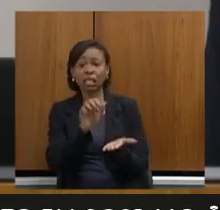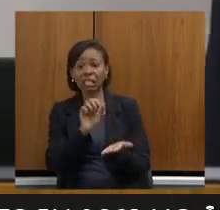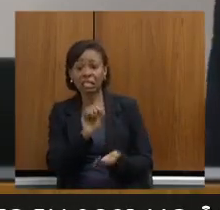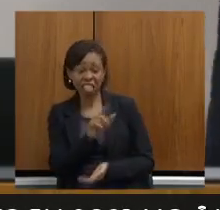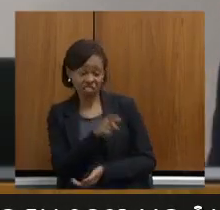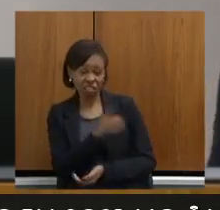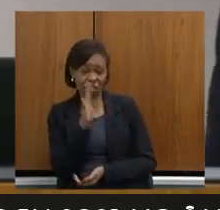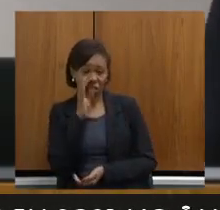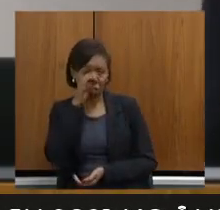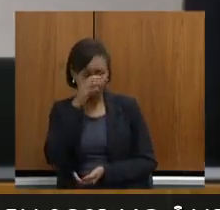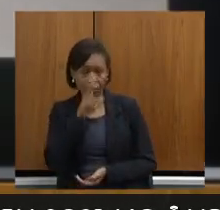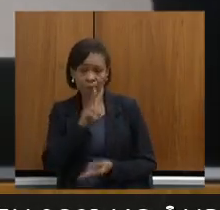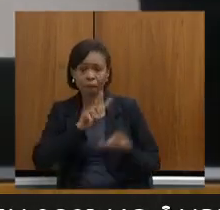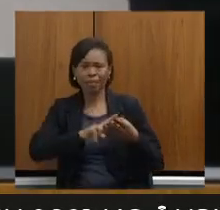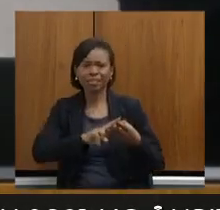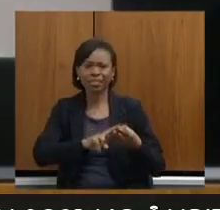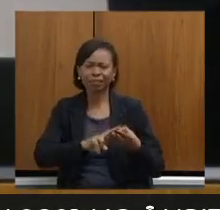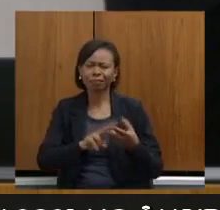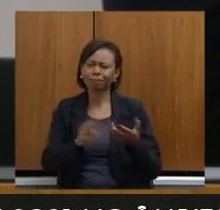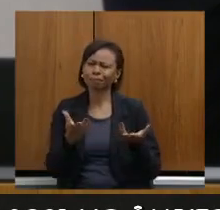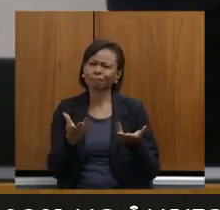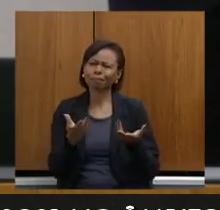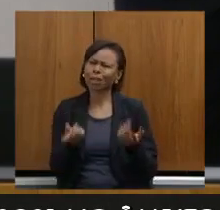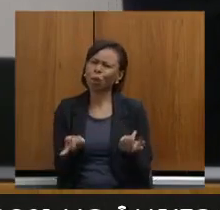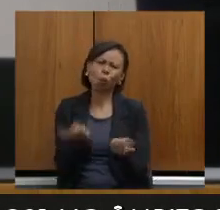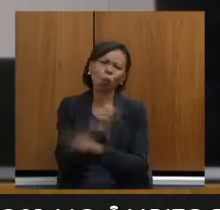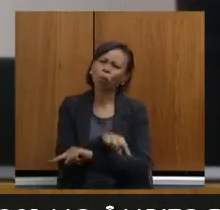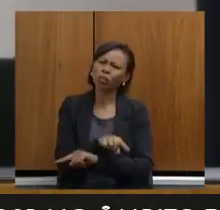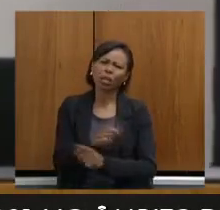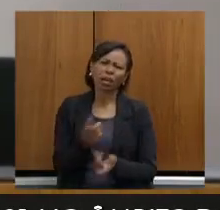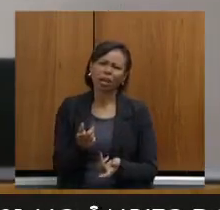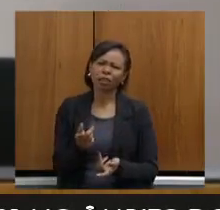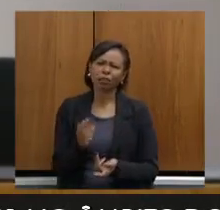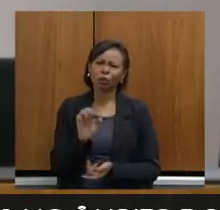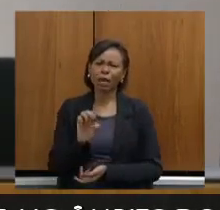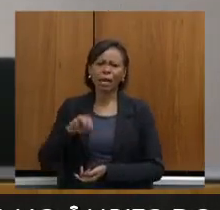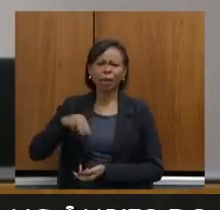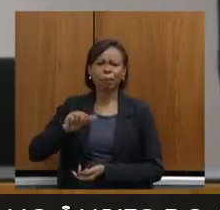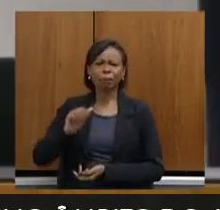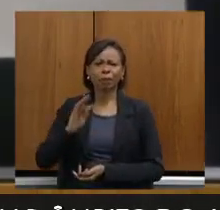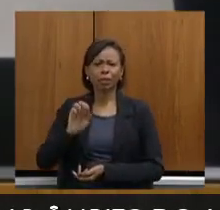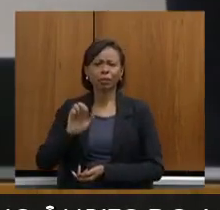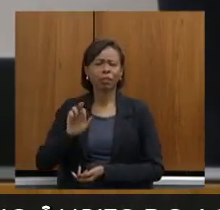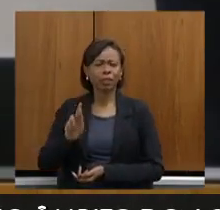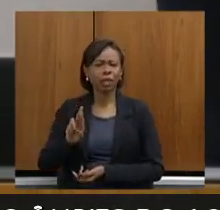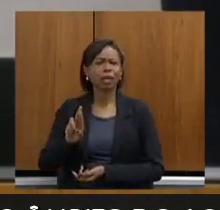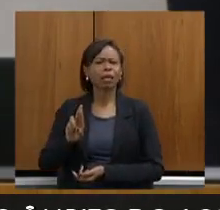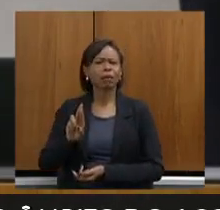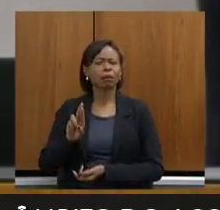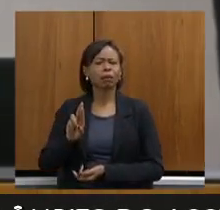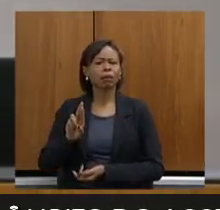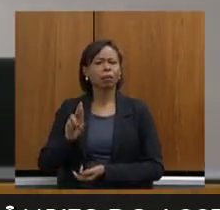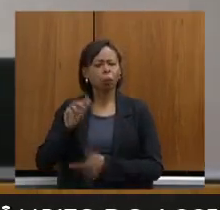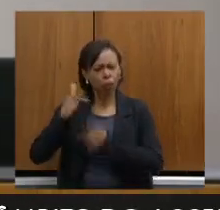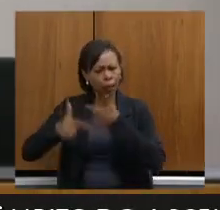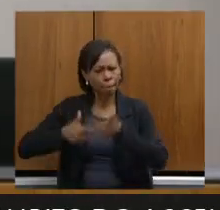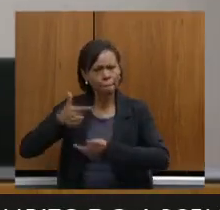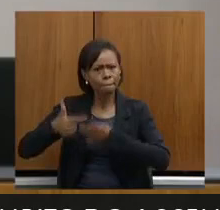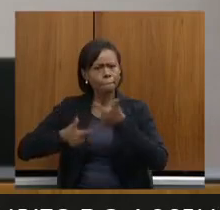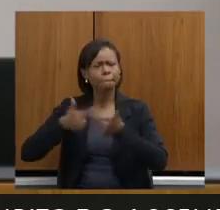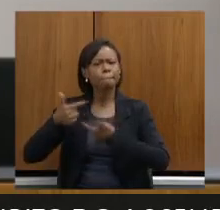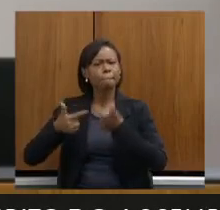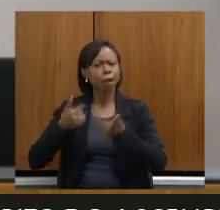prender Olha tá caminhando contrário à posição da Emater que tem feito um grande trabalho e quer